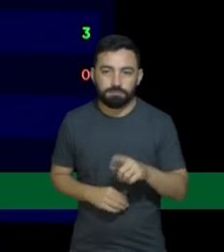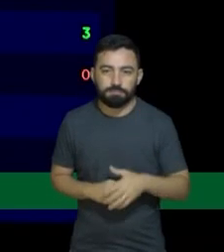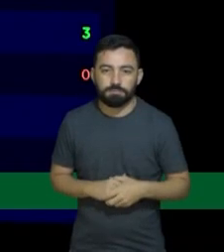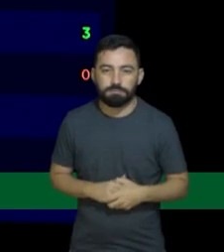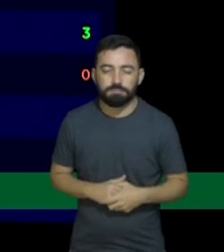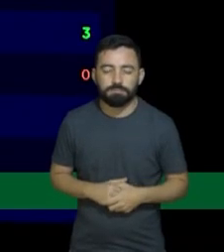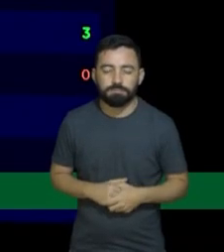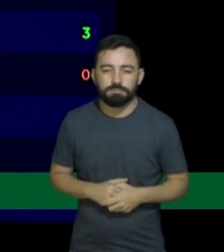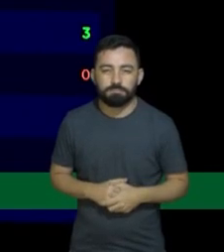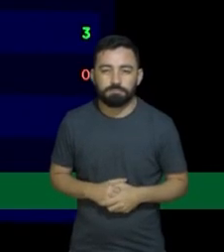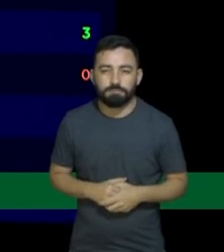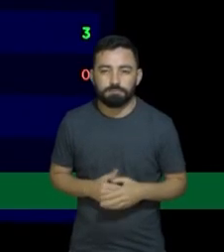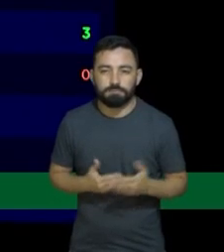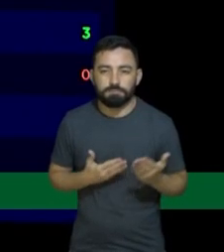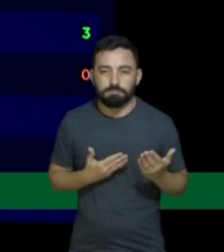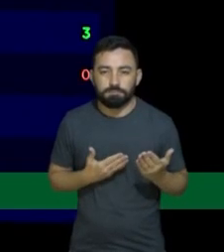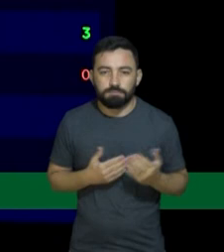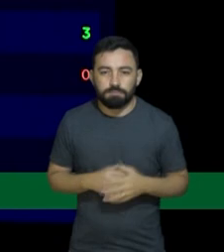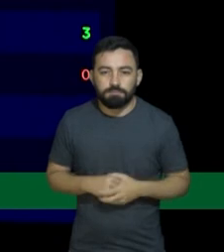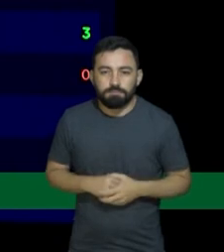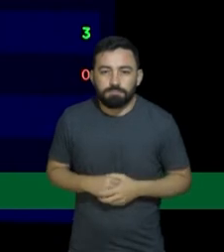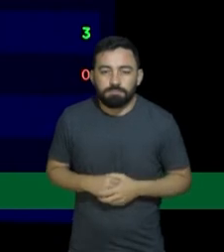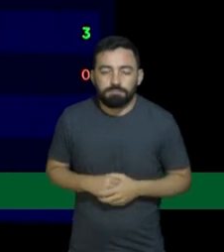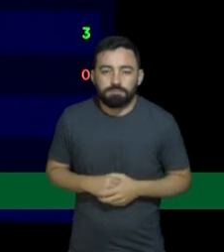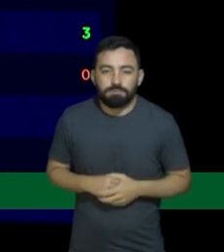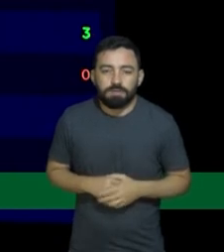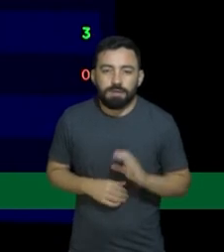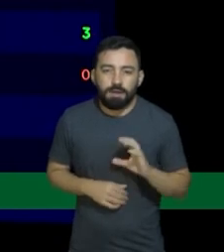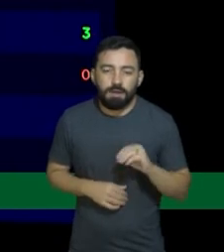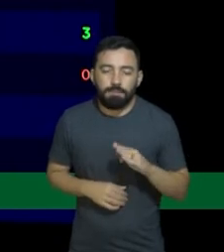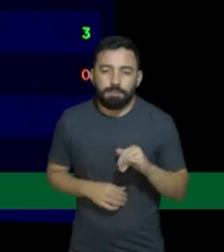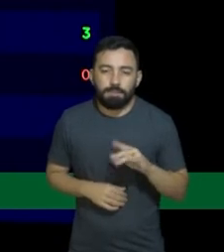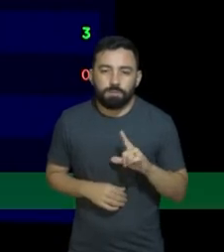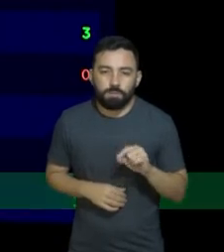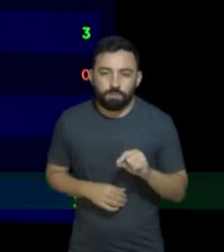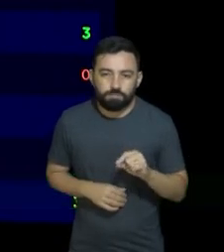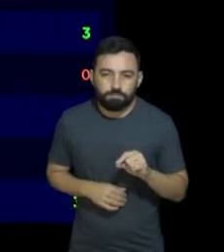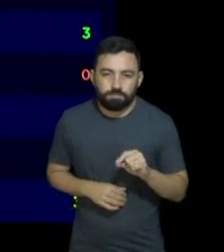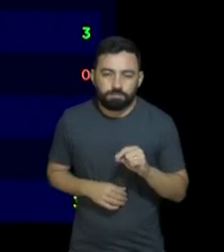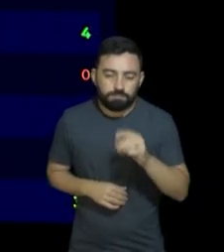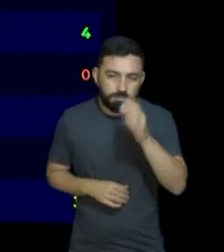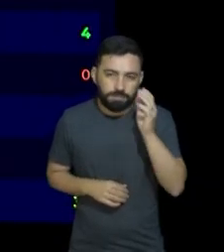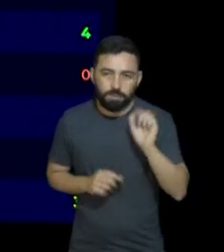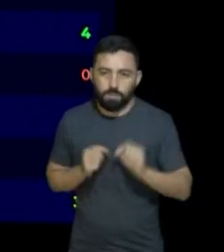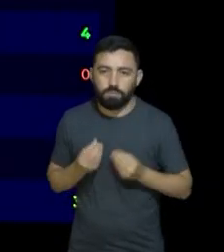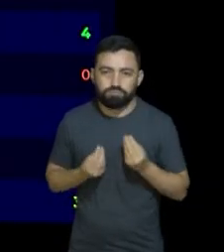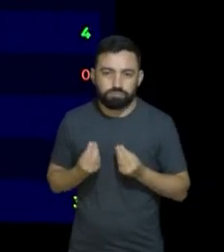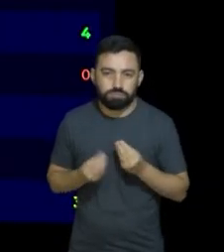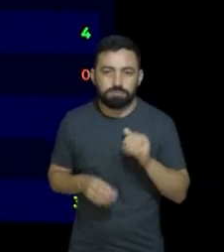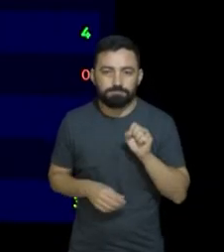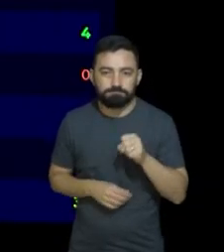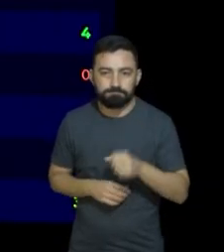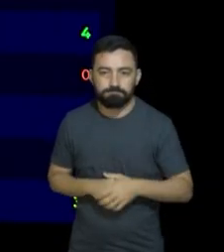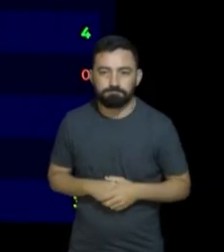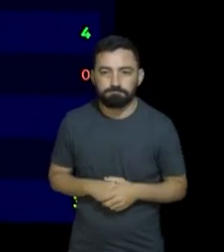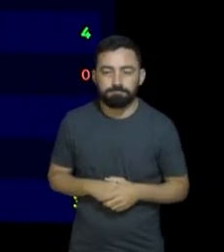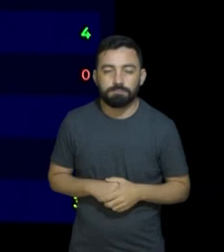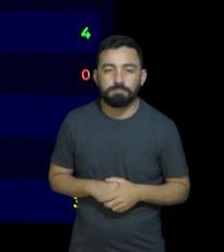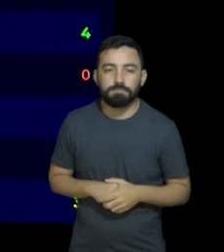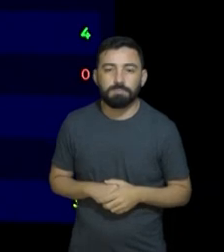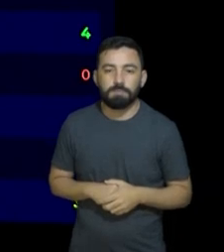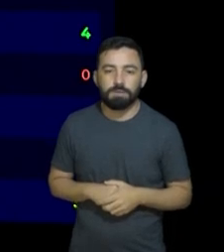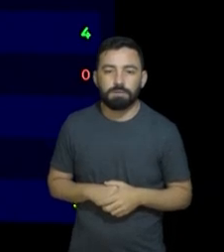vota sim como vota Deputado Camilo Martins Deputado Camilo Martins vota sim como